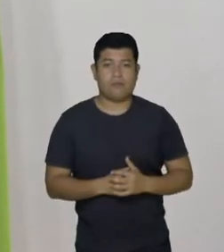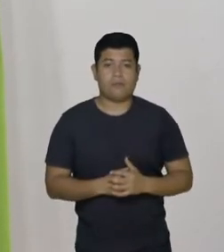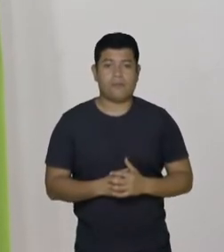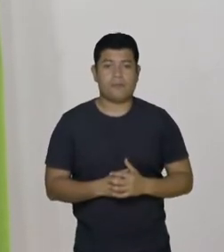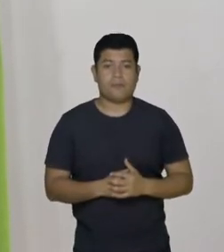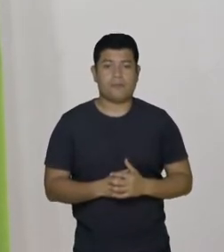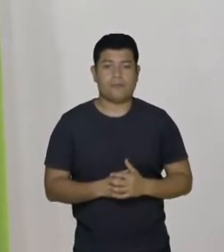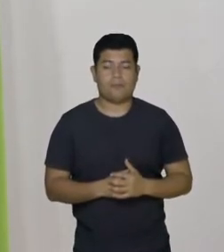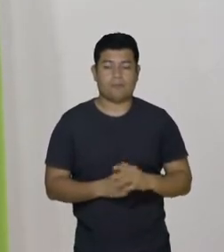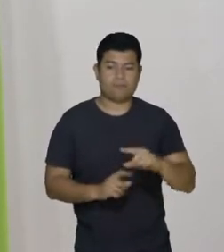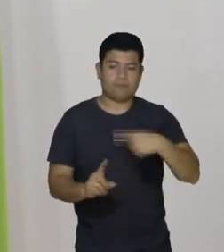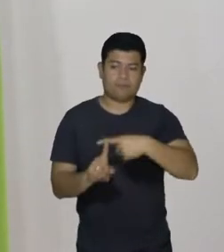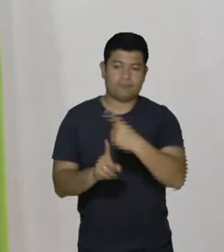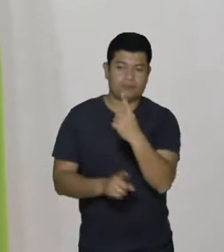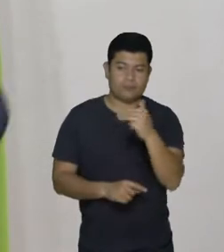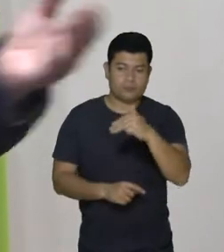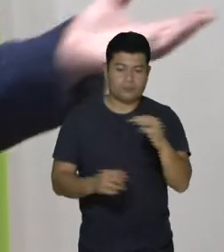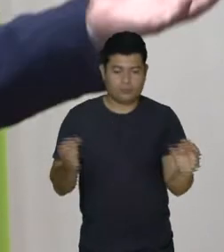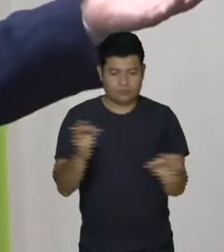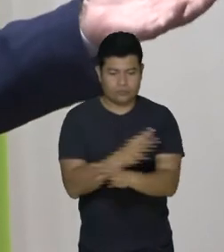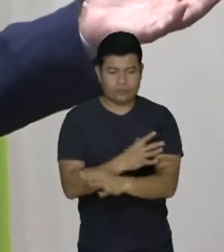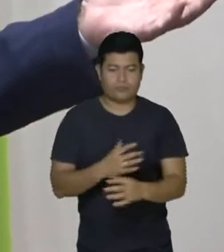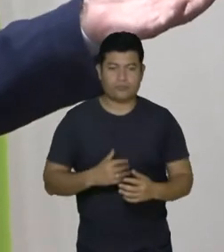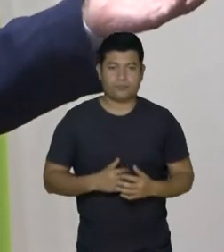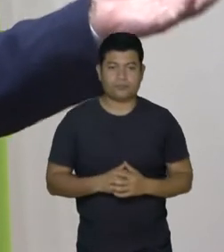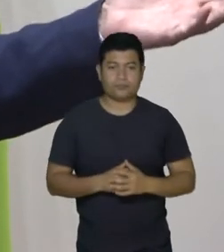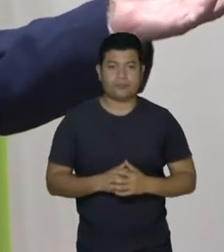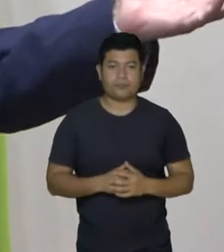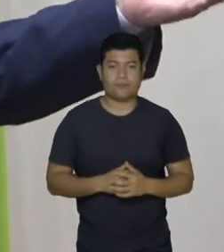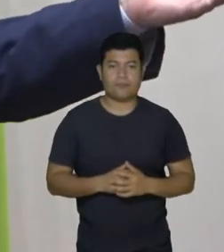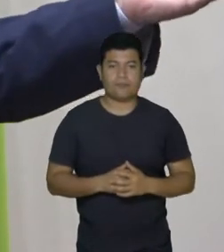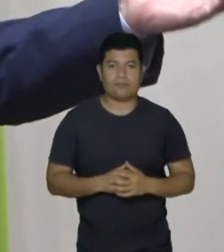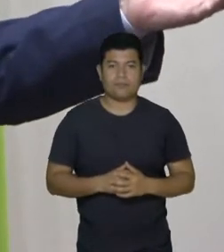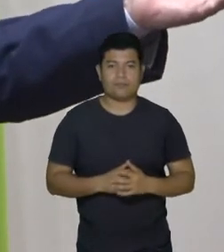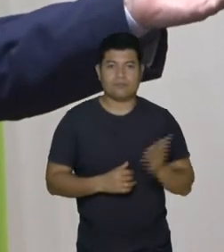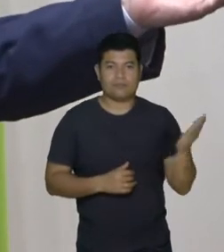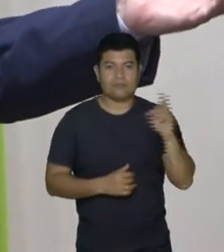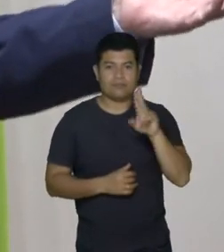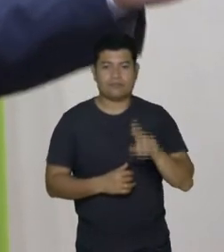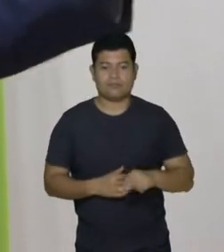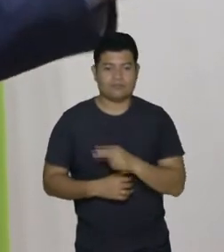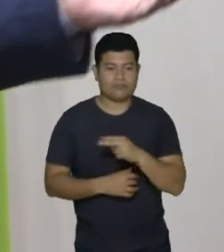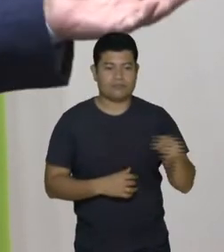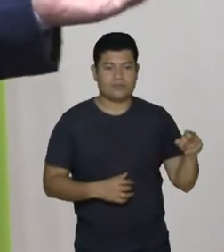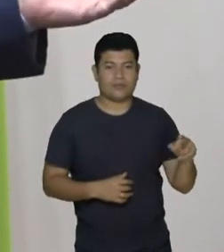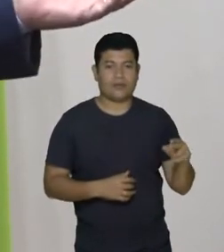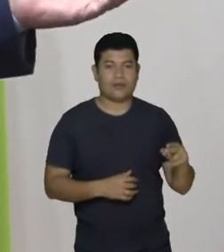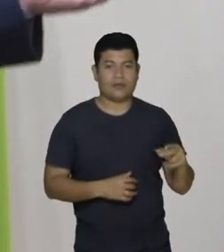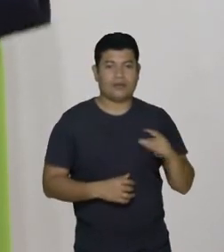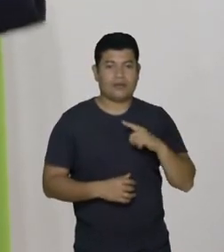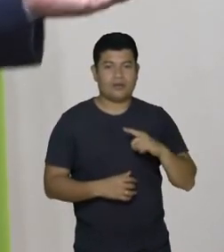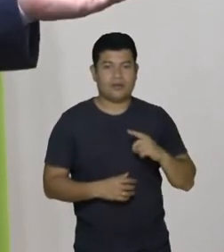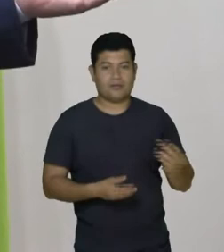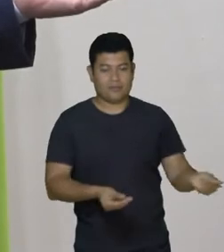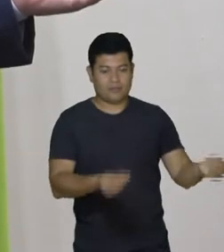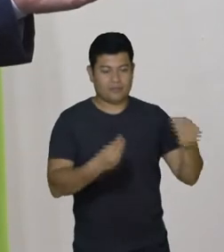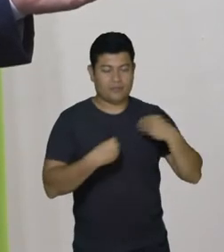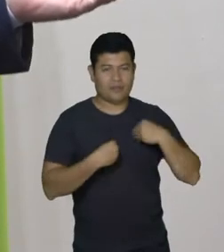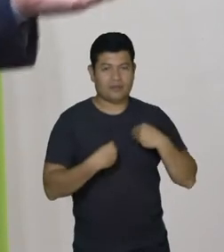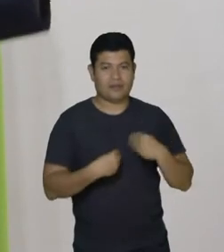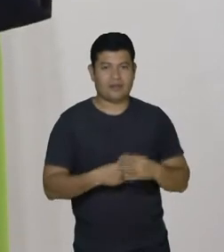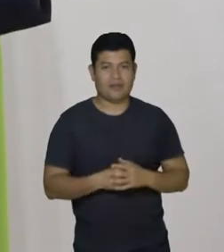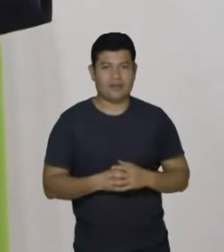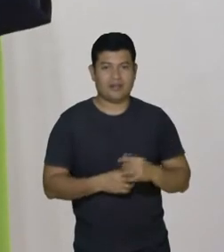Mais um minuto, deputado, para concluir. Um padre tinha que me dar, que me legar as últimas palavras na hora que eu falei em